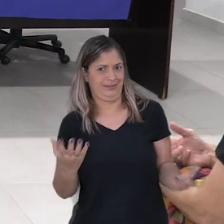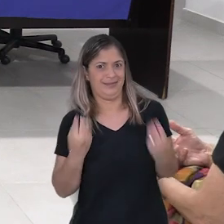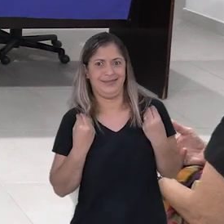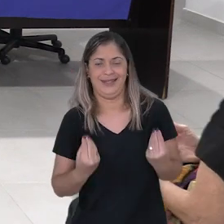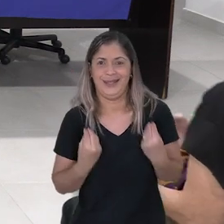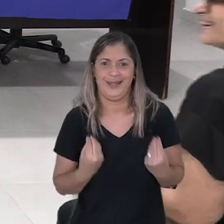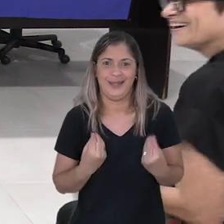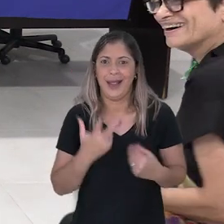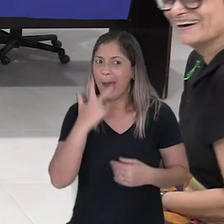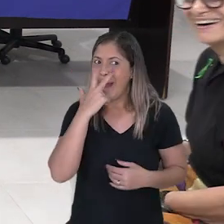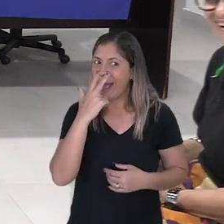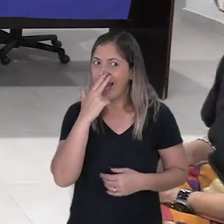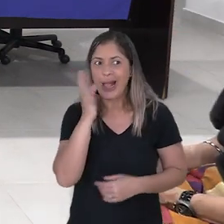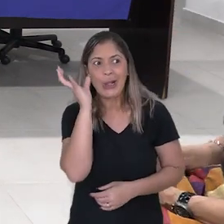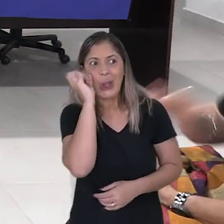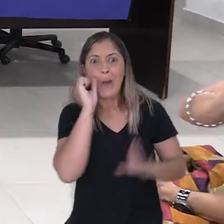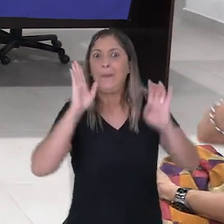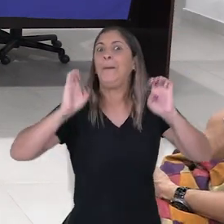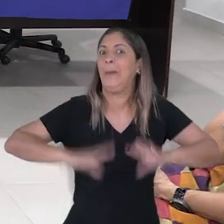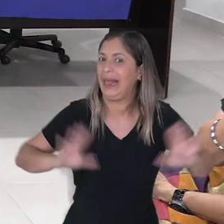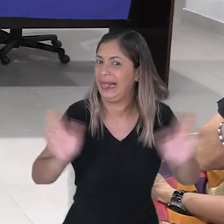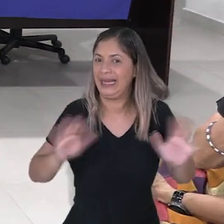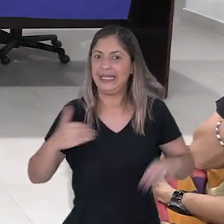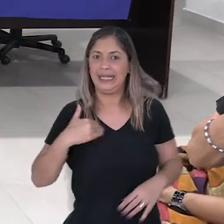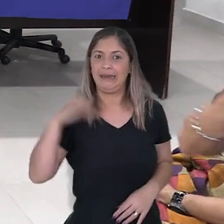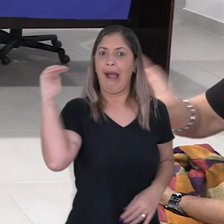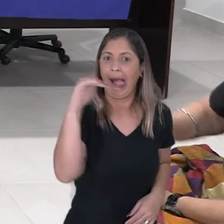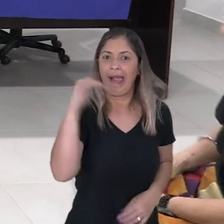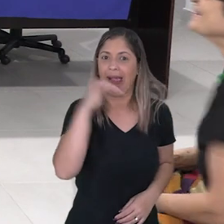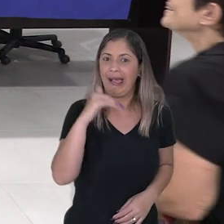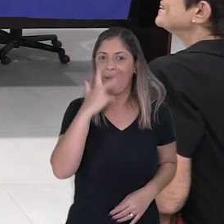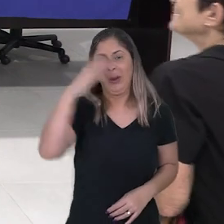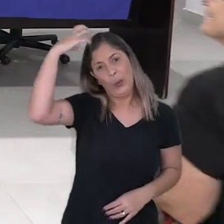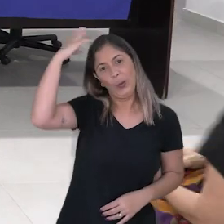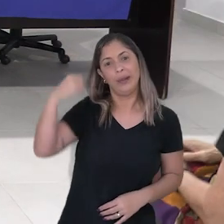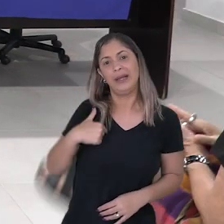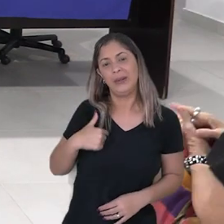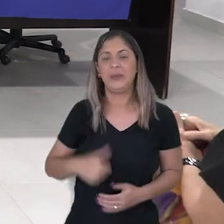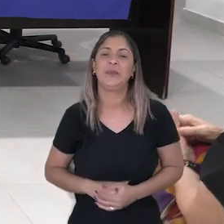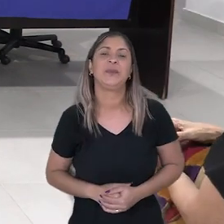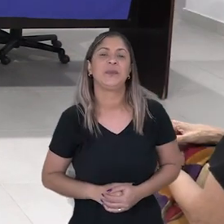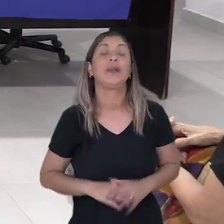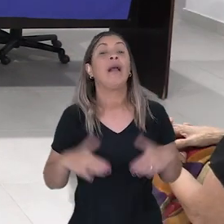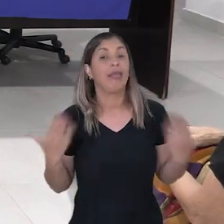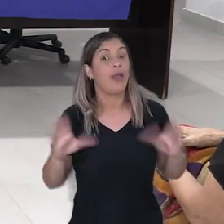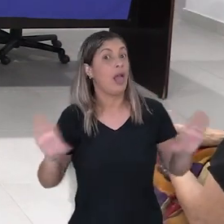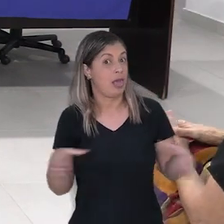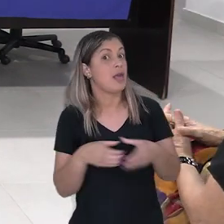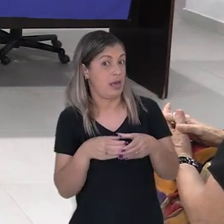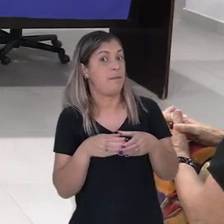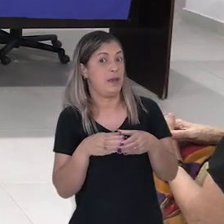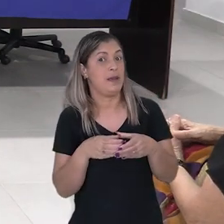Acho que é porque ela não dormiu bem. Acho que fui eu, acho que a causa sou eu. Então, essa equipe